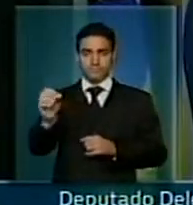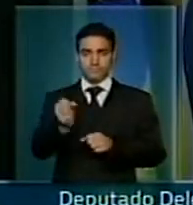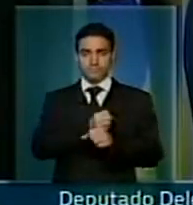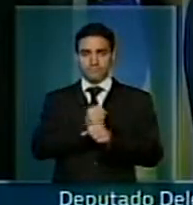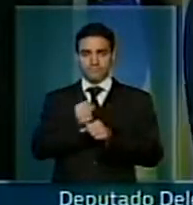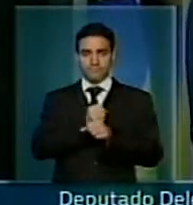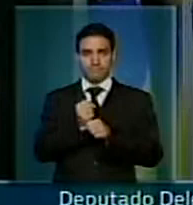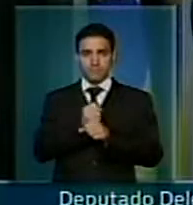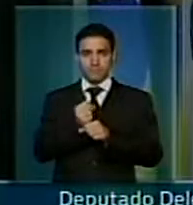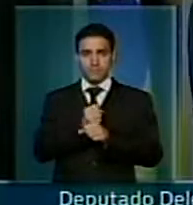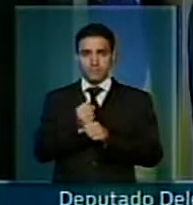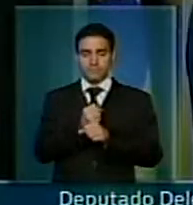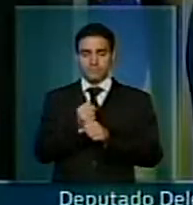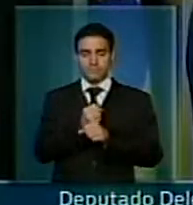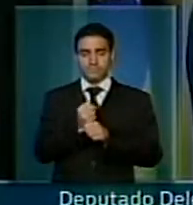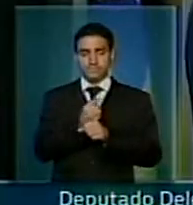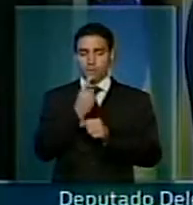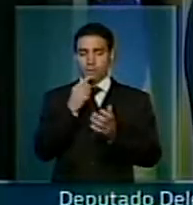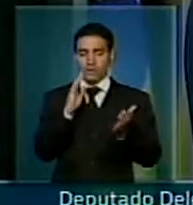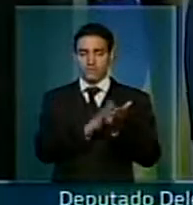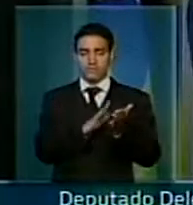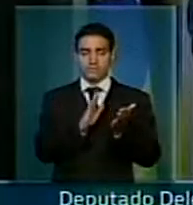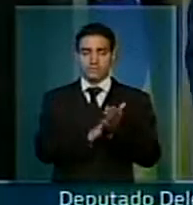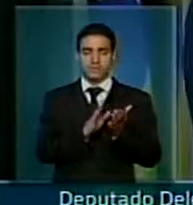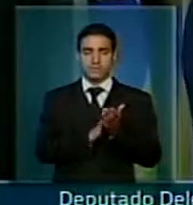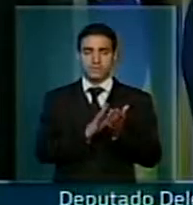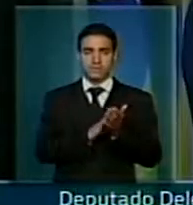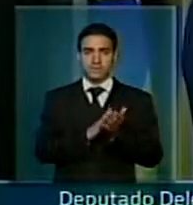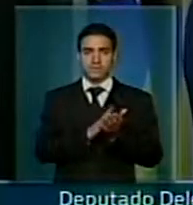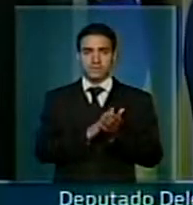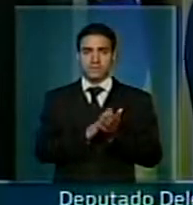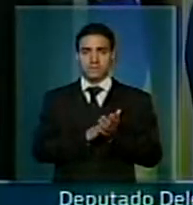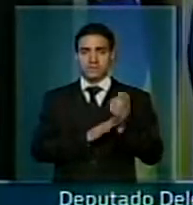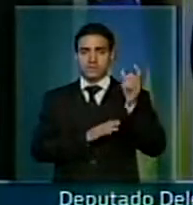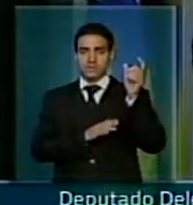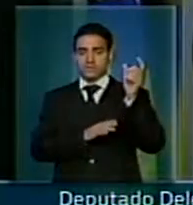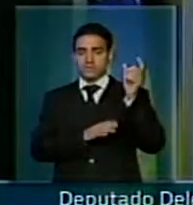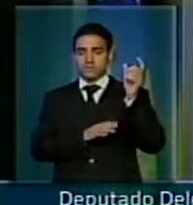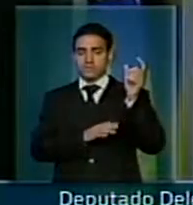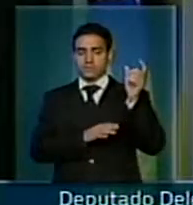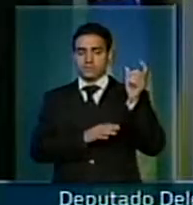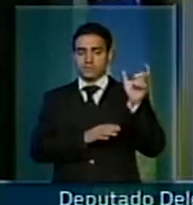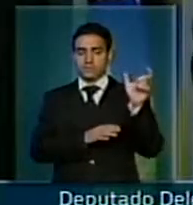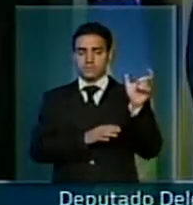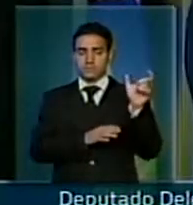aniversário daquela gloriosa sambista